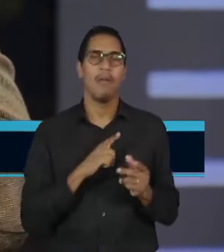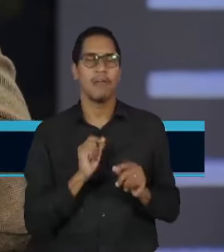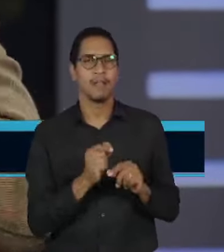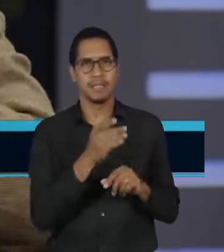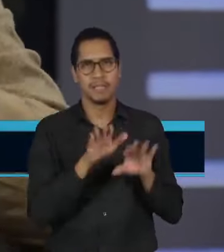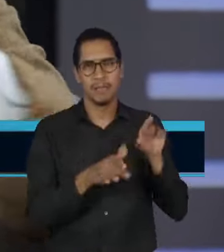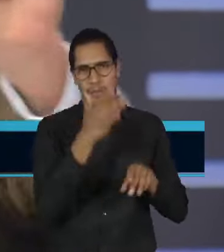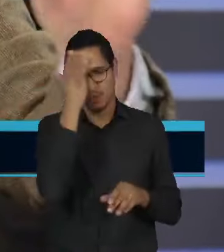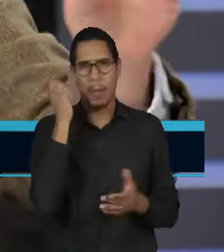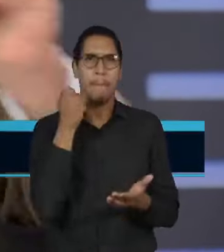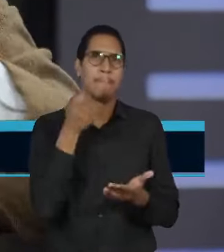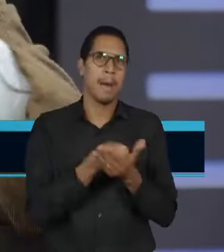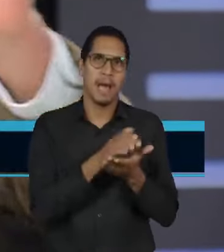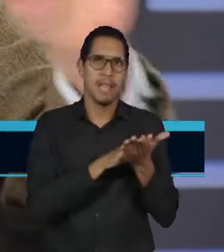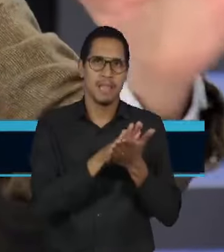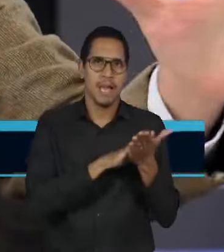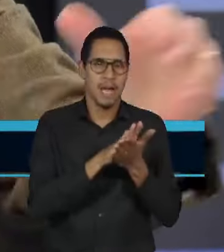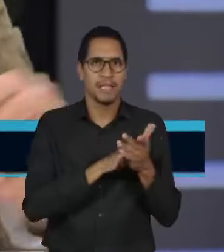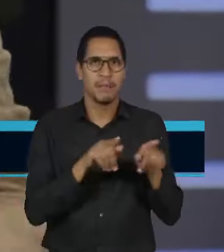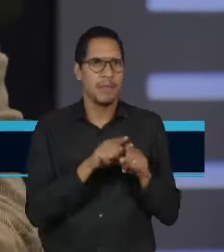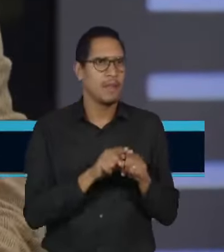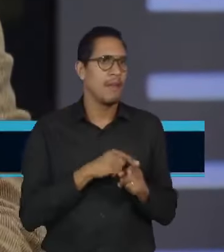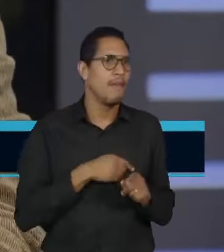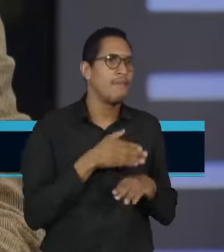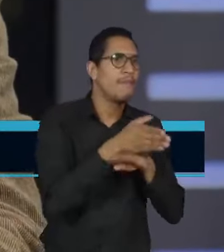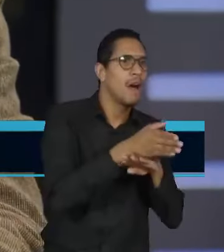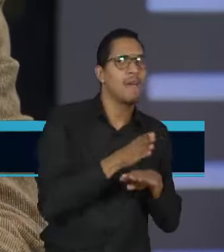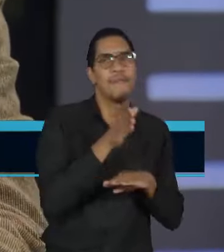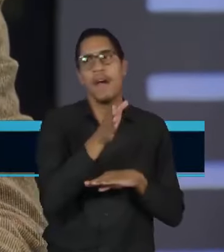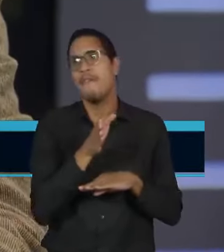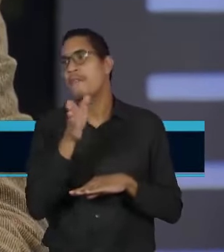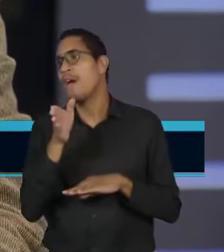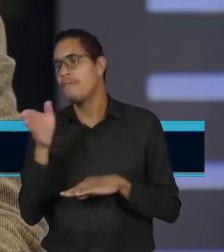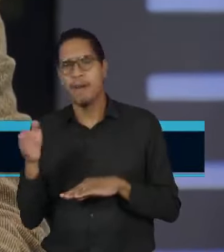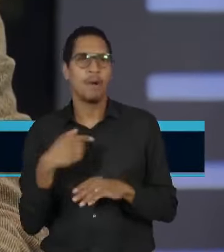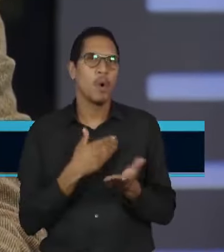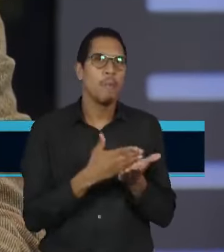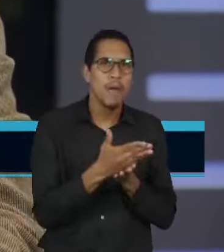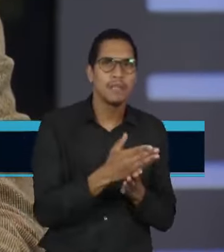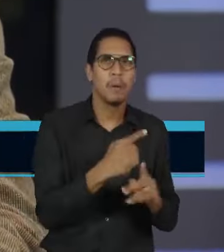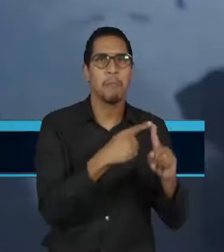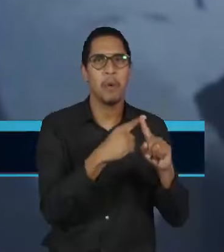pagador ali vai que nem pólvora, né? E ele não vai conseguir comprar em outros lugares.